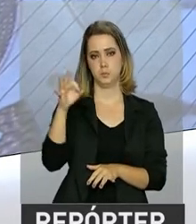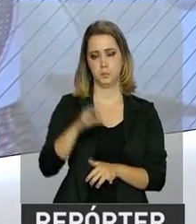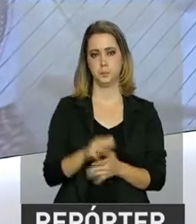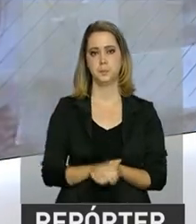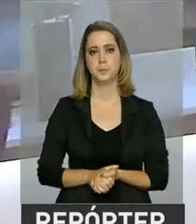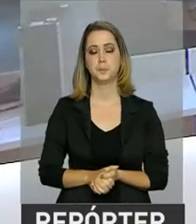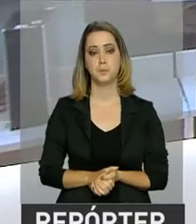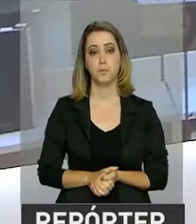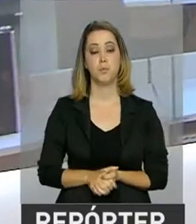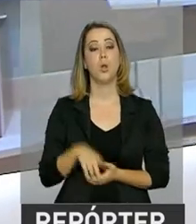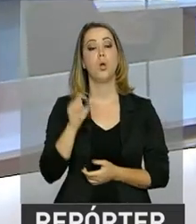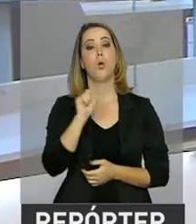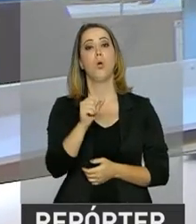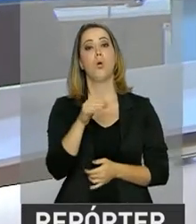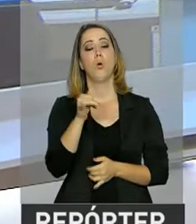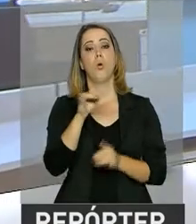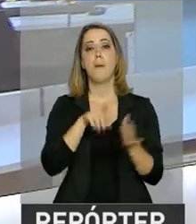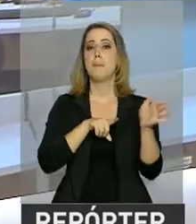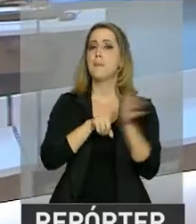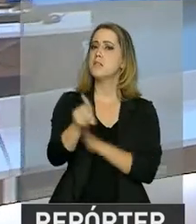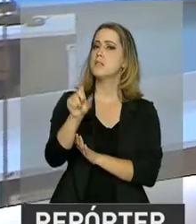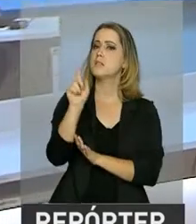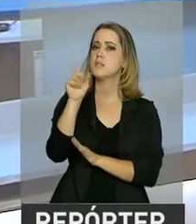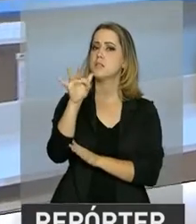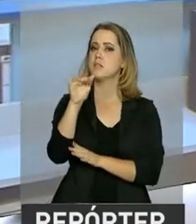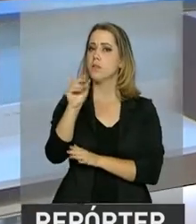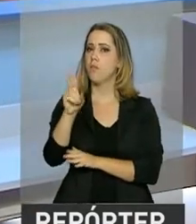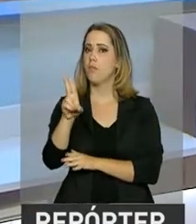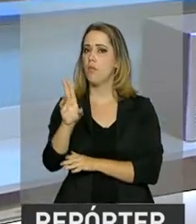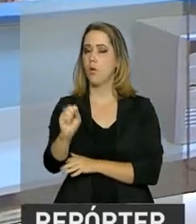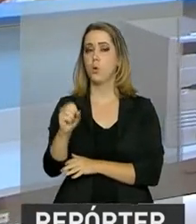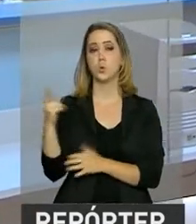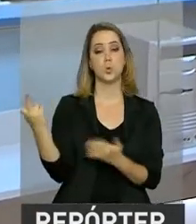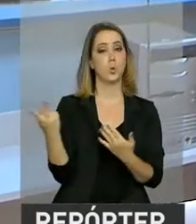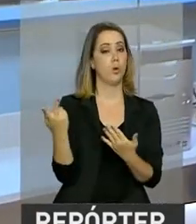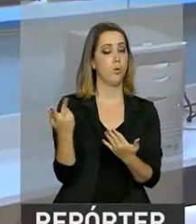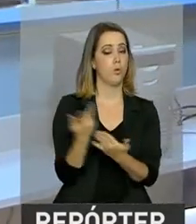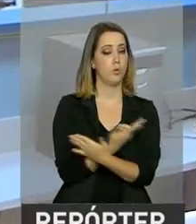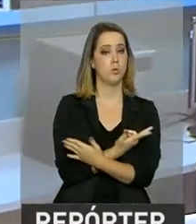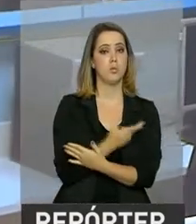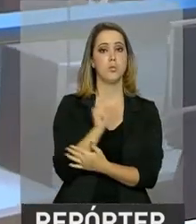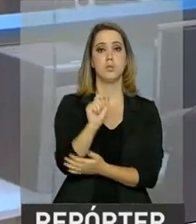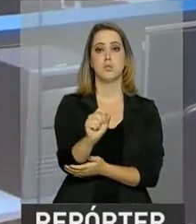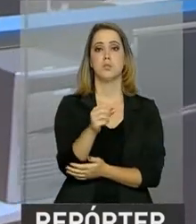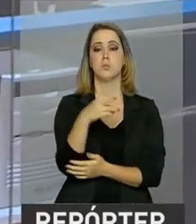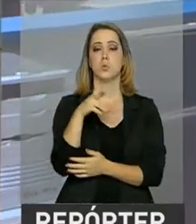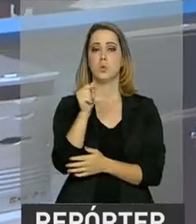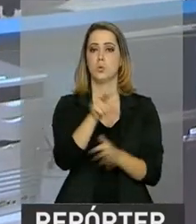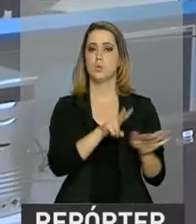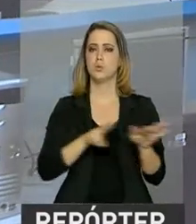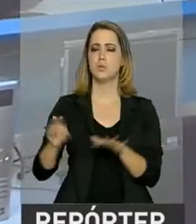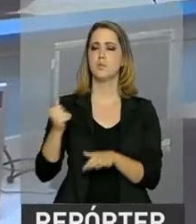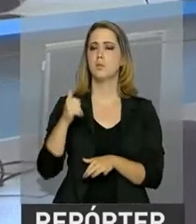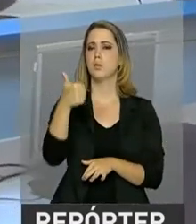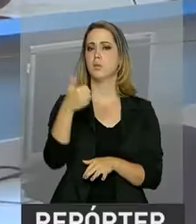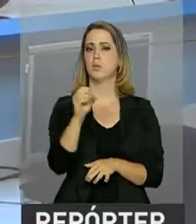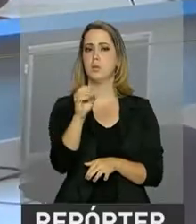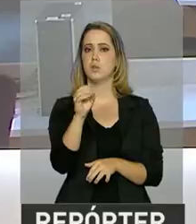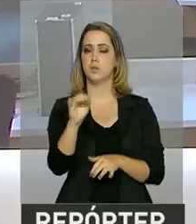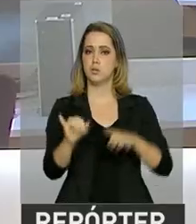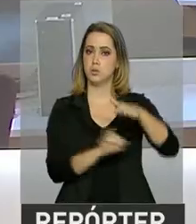9,75%. O Boletim Fox é uma pesquisa feita toda semana pelo Banco Central com mais de 100 instituições